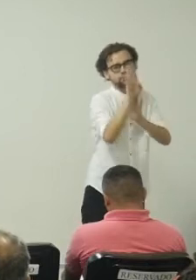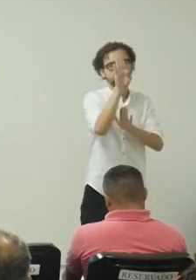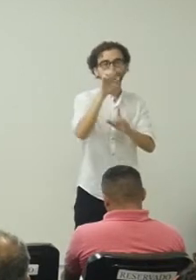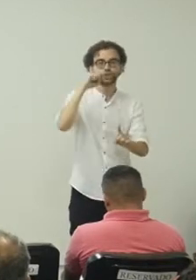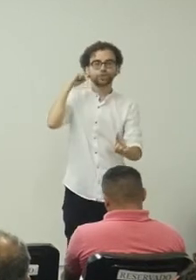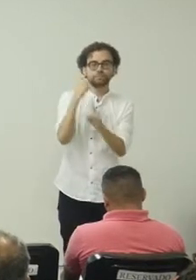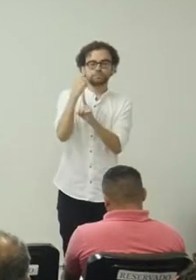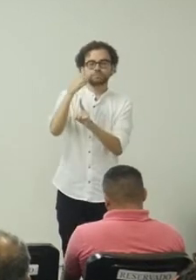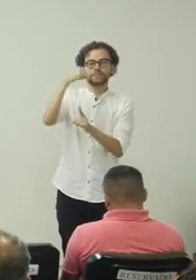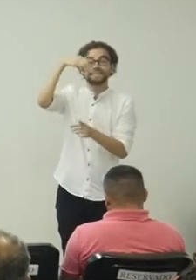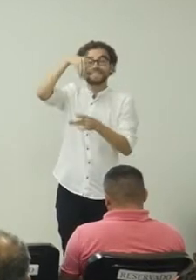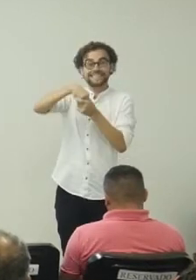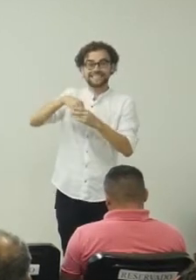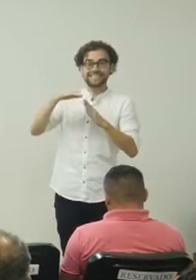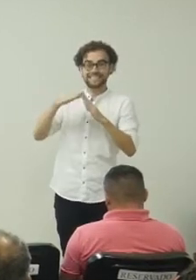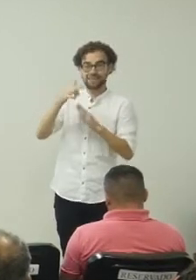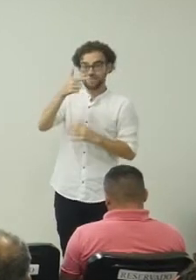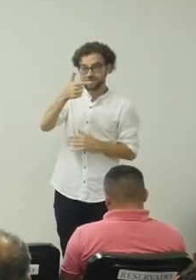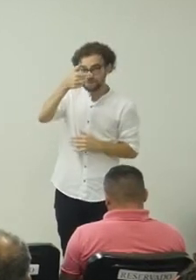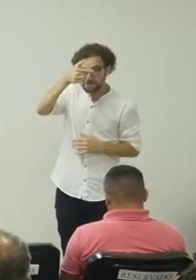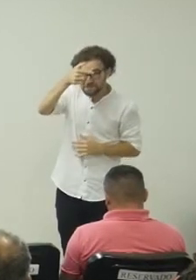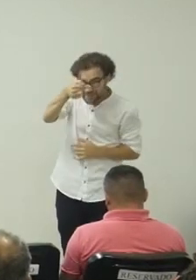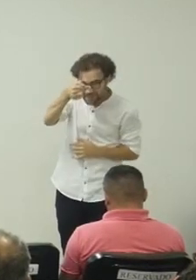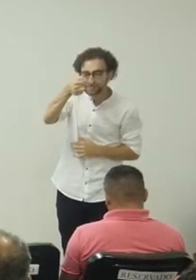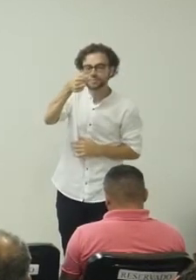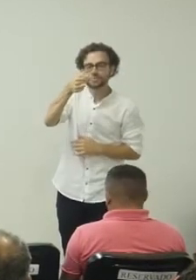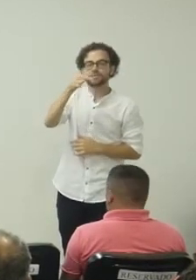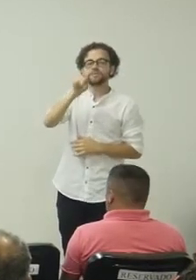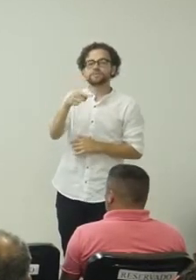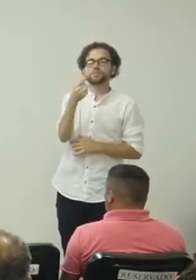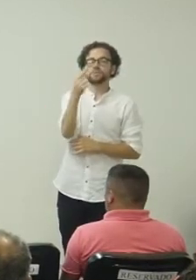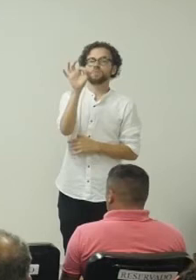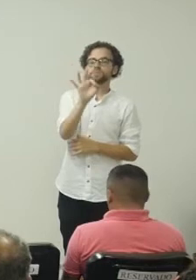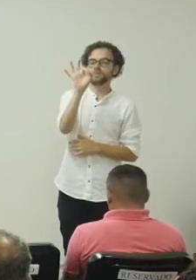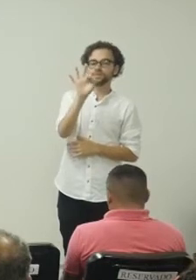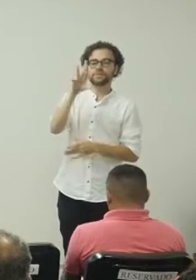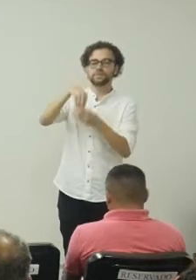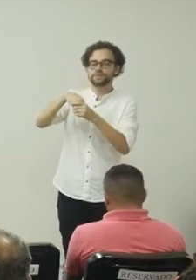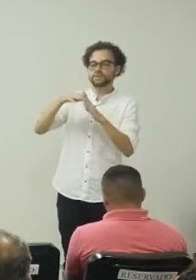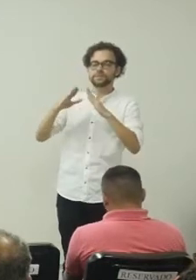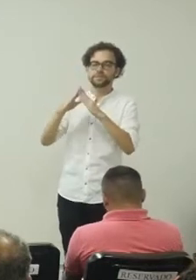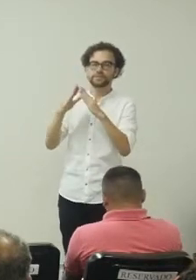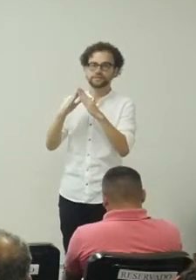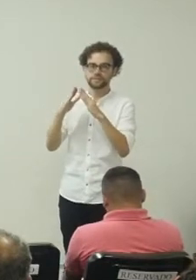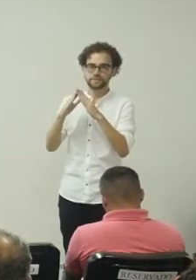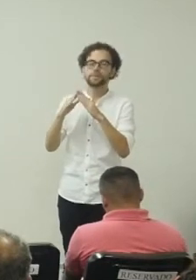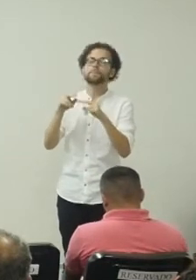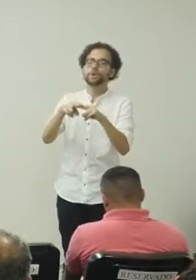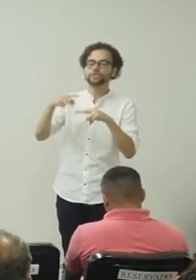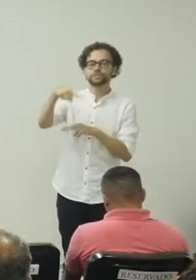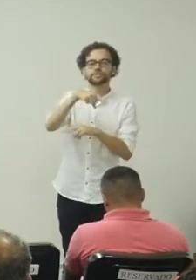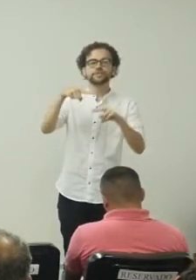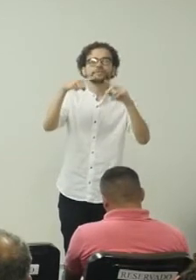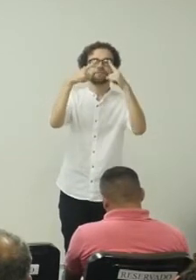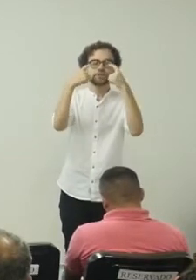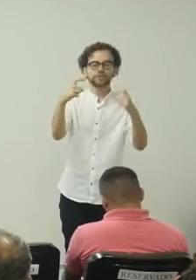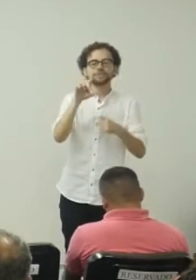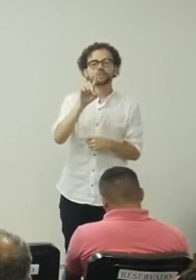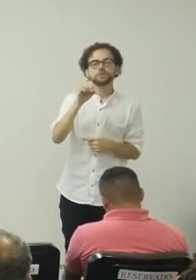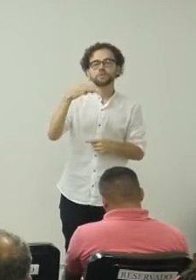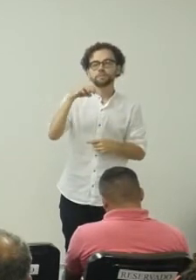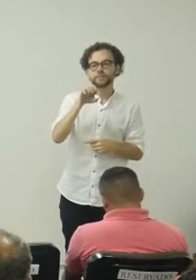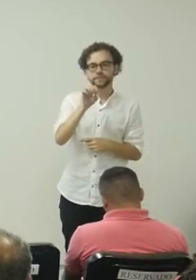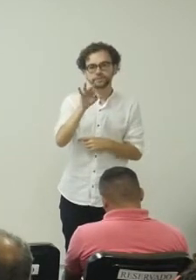seja, 27,1% ocorre no espaço da casa. Por isso que a gente vai falar muito de violência doméstica e familiar contra a